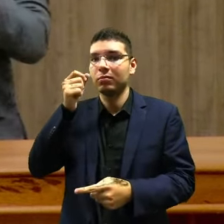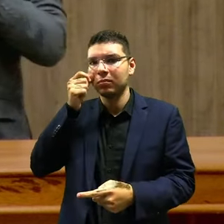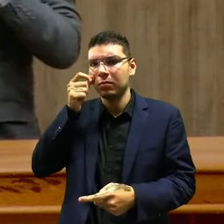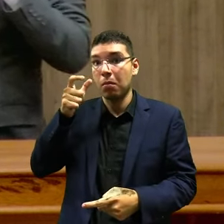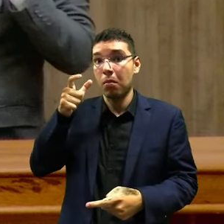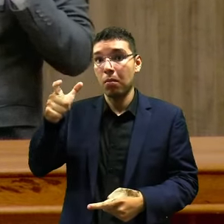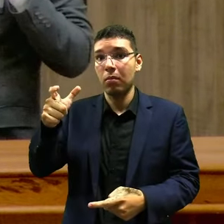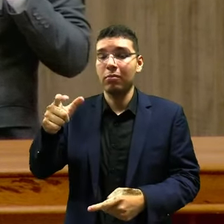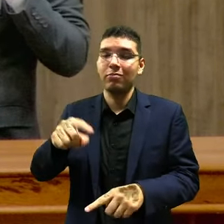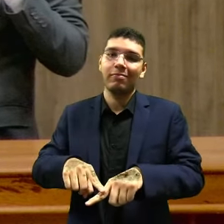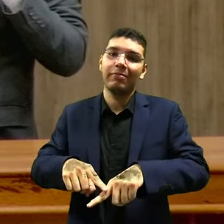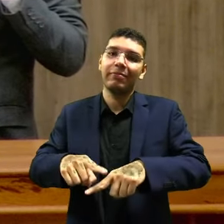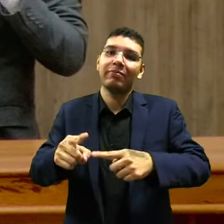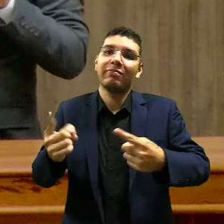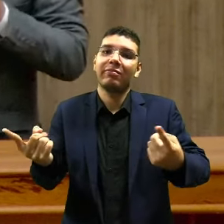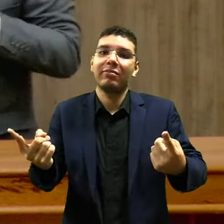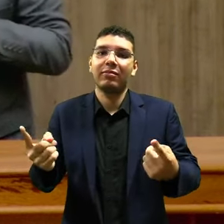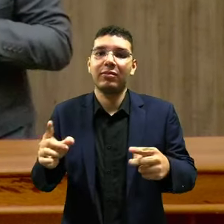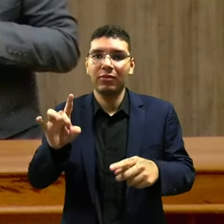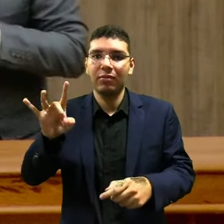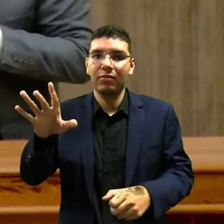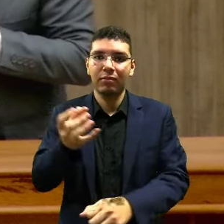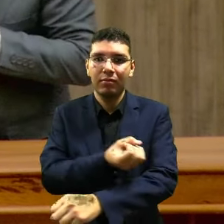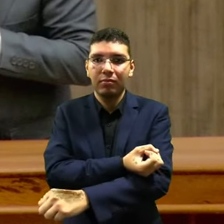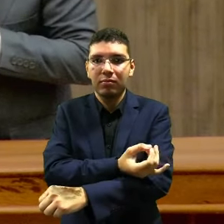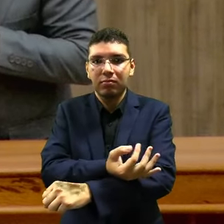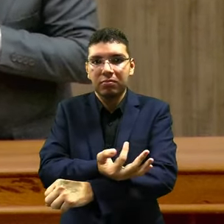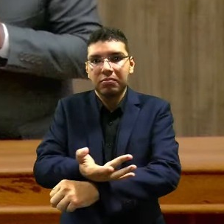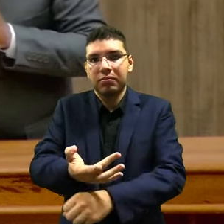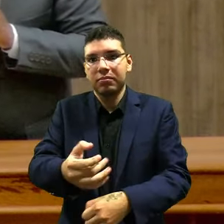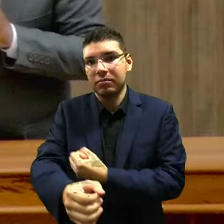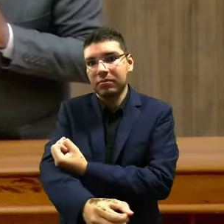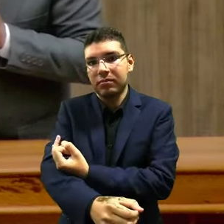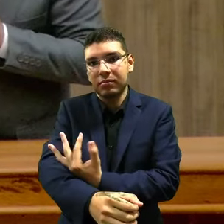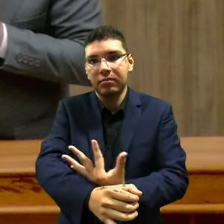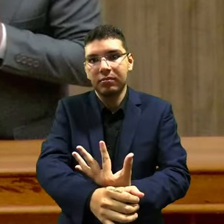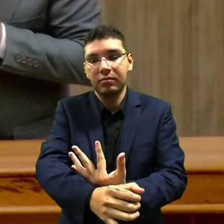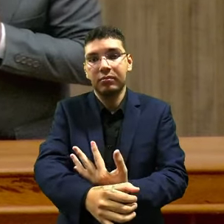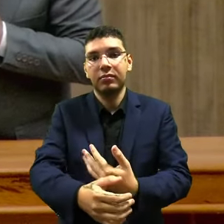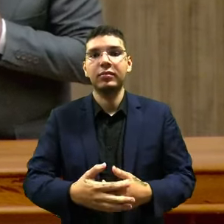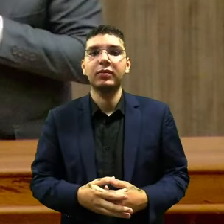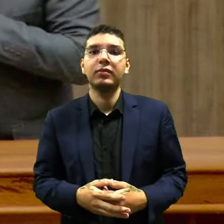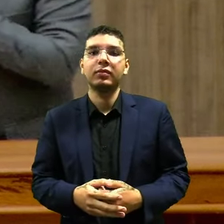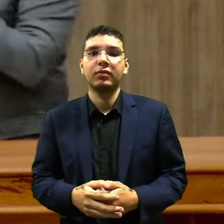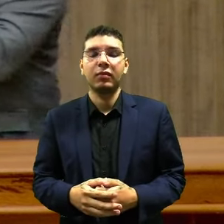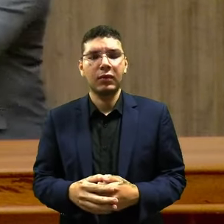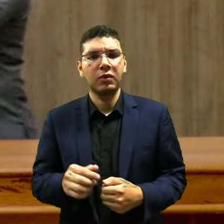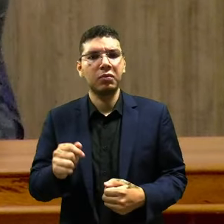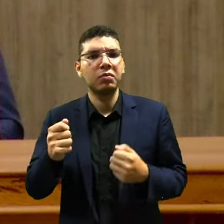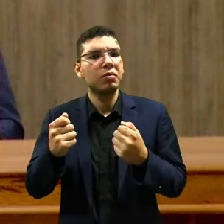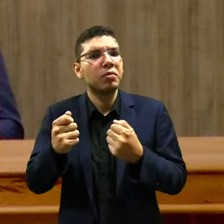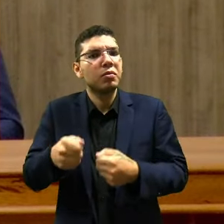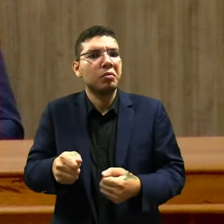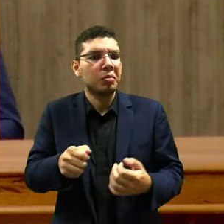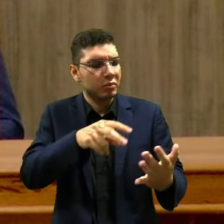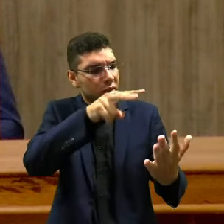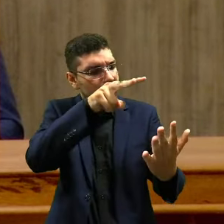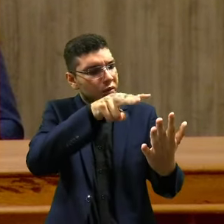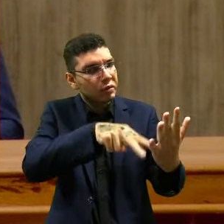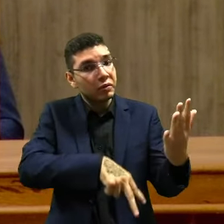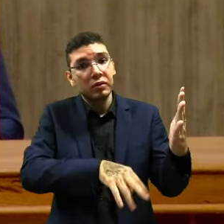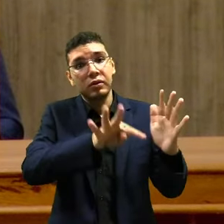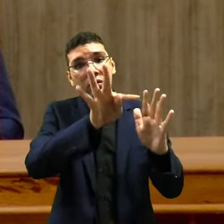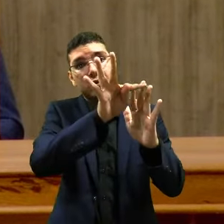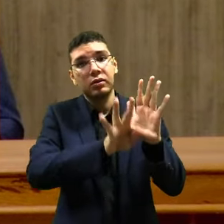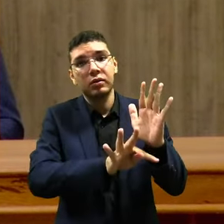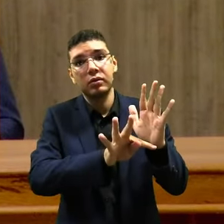ouvinte emocional ele era tão emocional que vocês podem ver aí no próprio texto que o Pedro